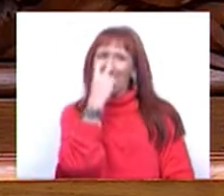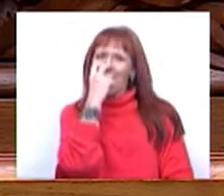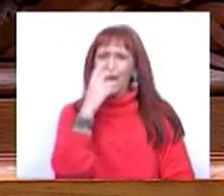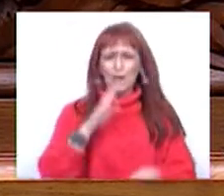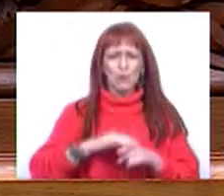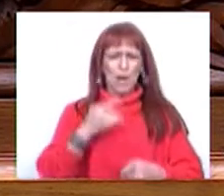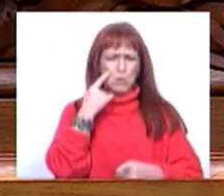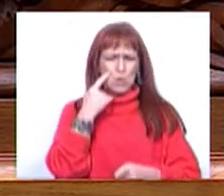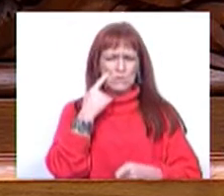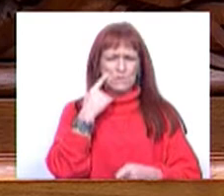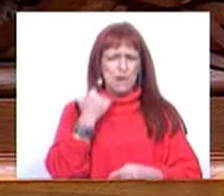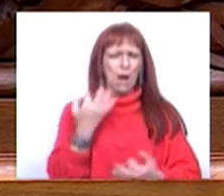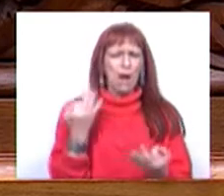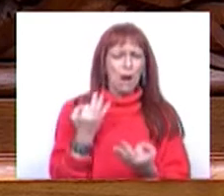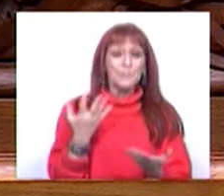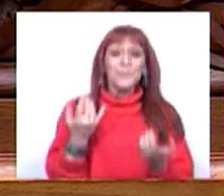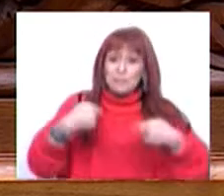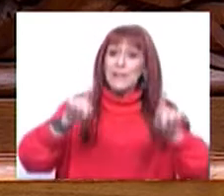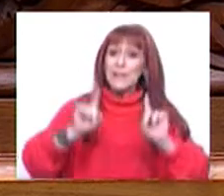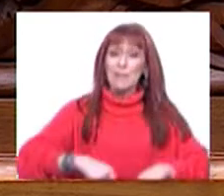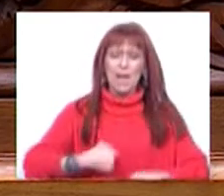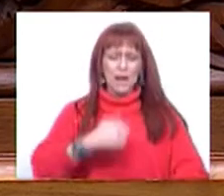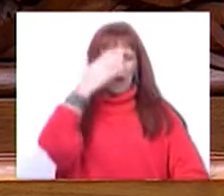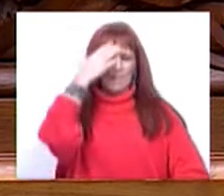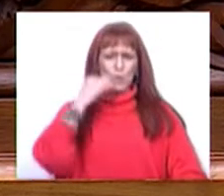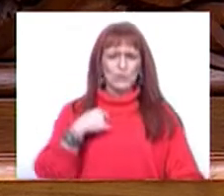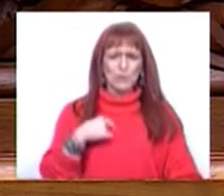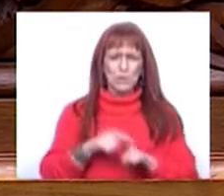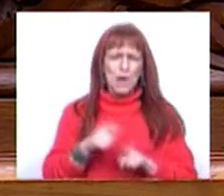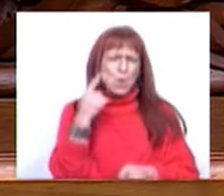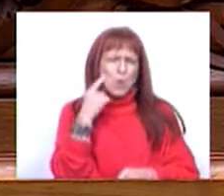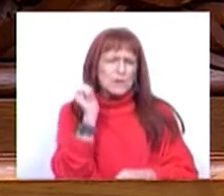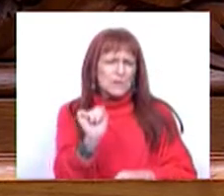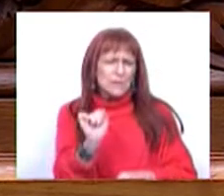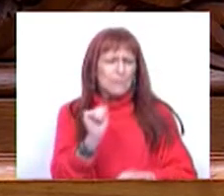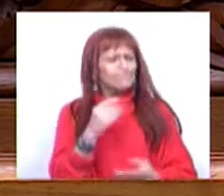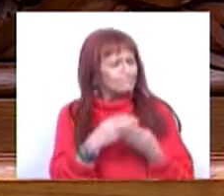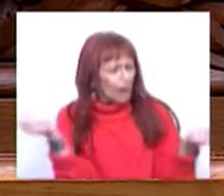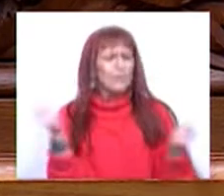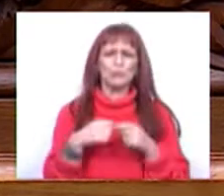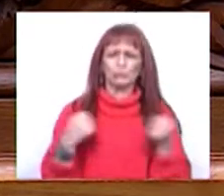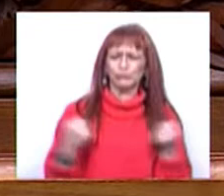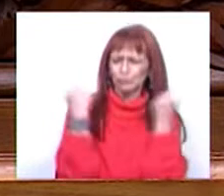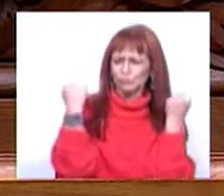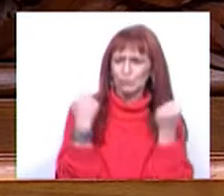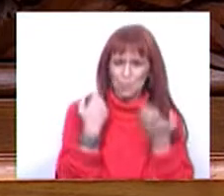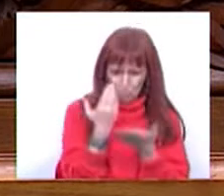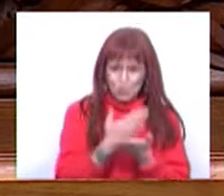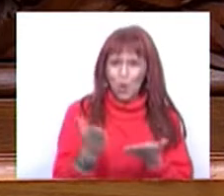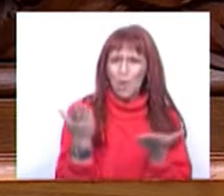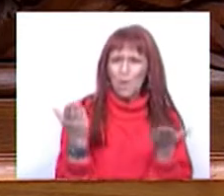pelo conhecimento, mas também na capacidade desse conhecimento resolver os desafios que